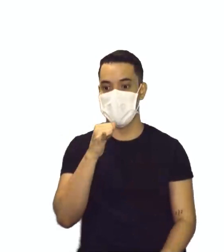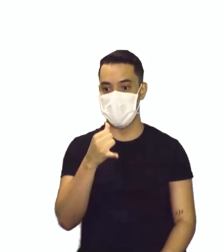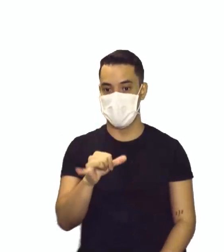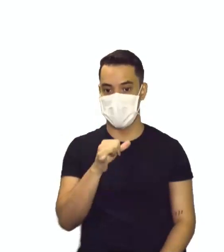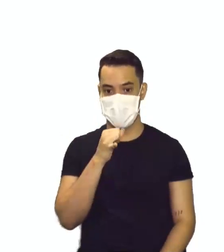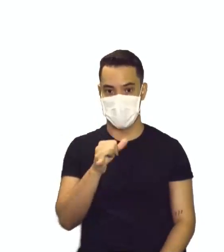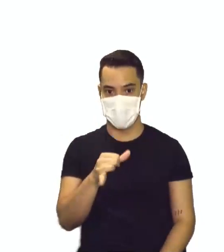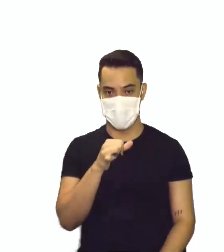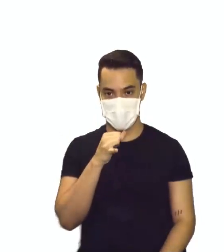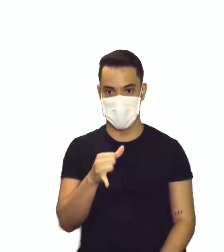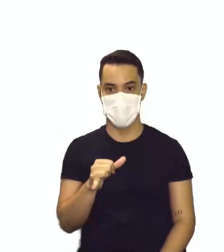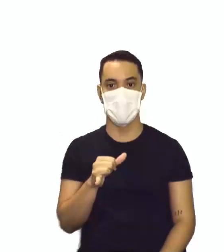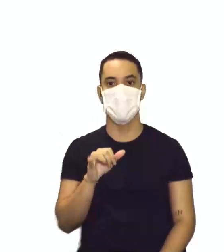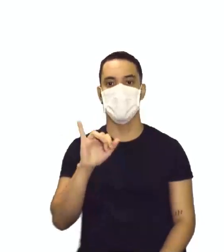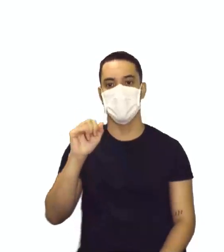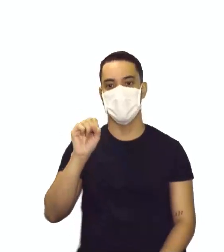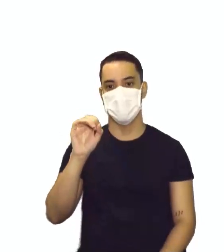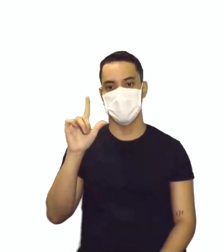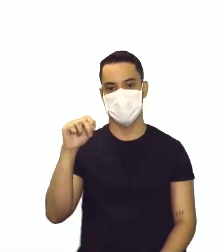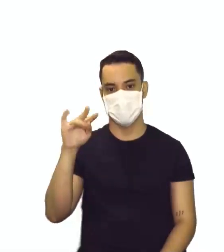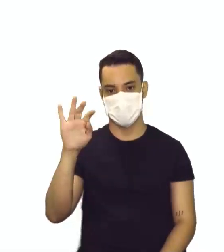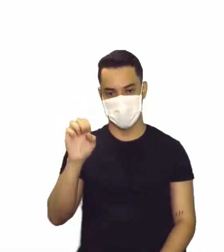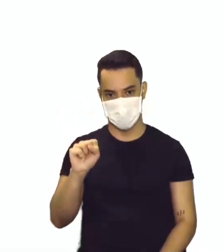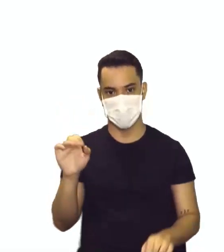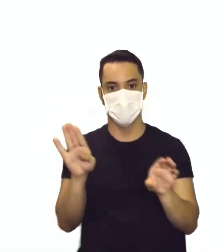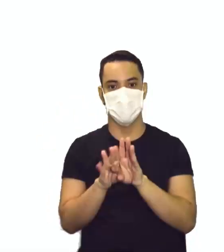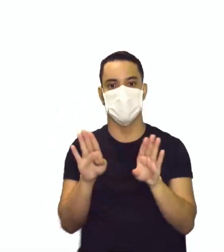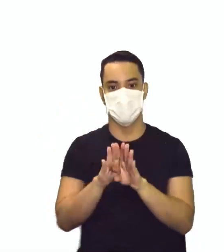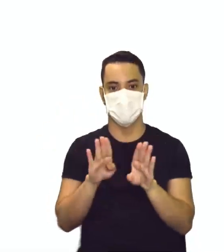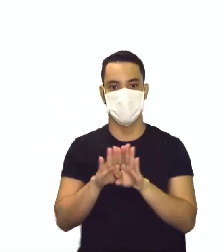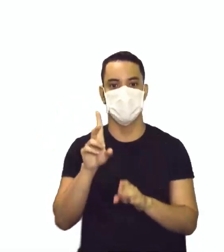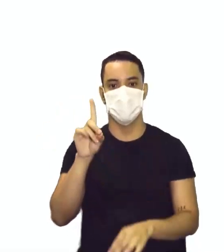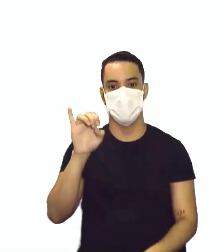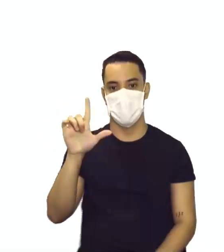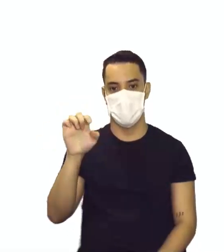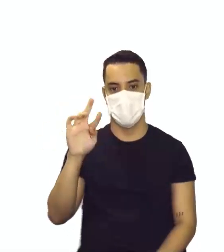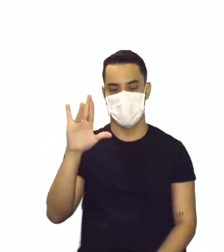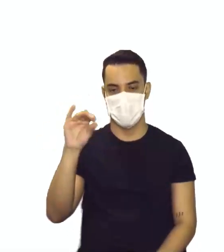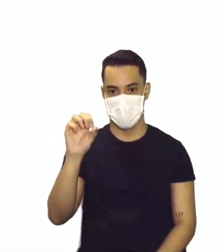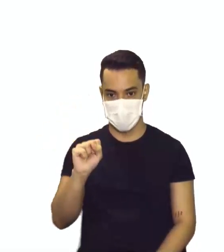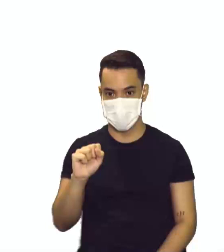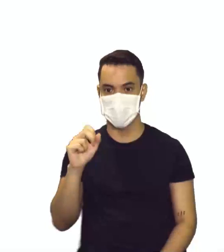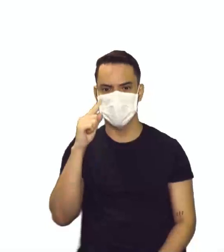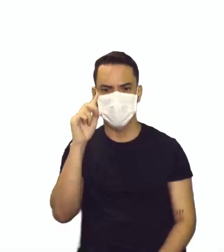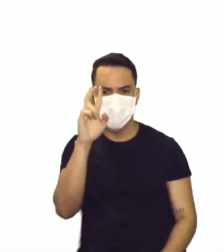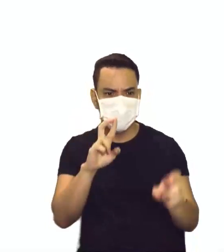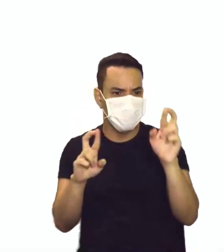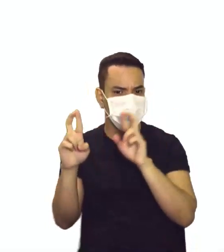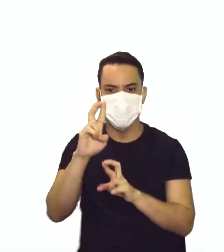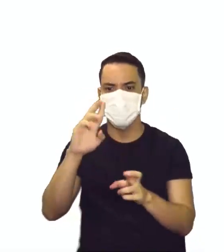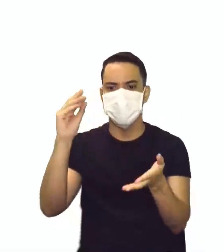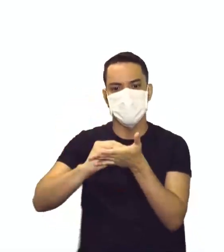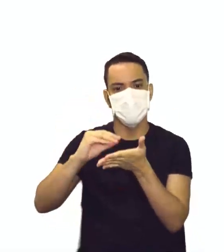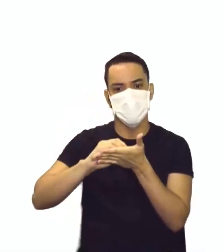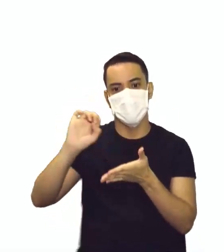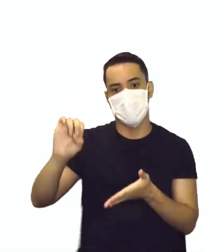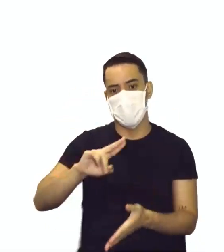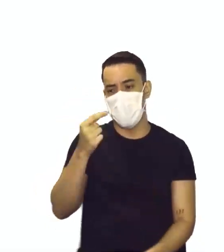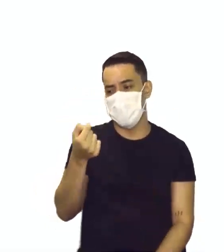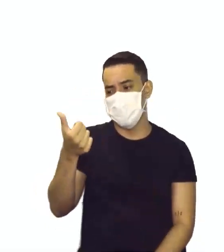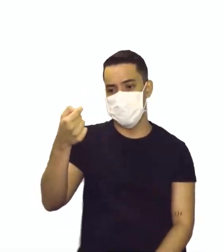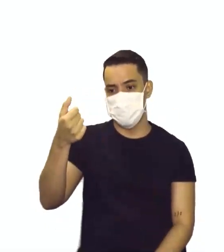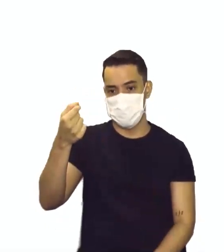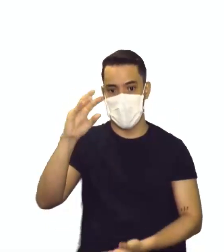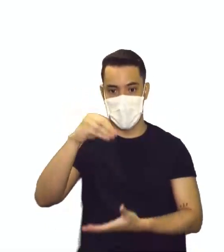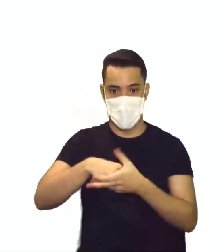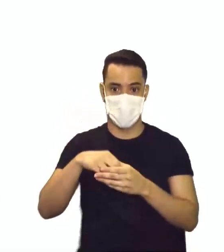ok? Então, materiais isolantes, também chamados de dielétricos, verifica-se a ausência ou pouca presença de